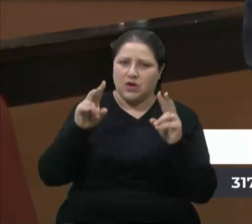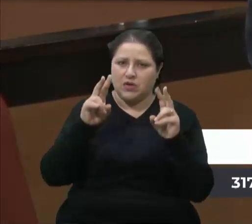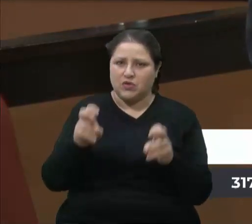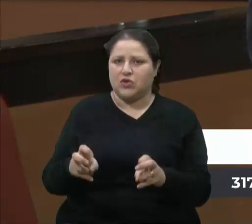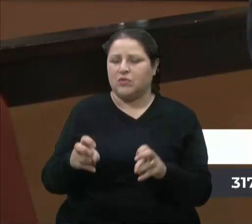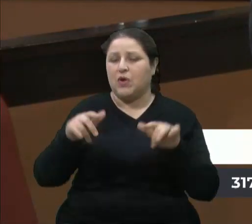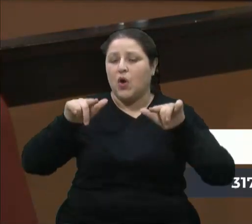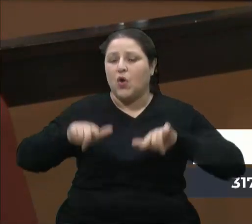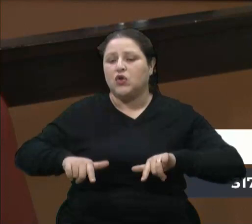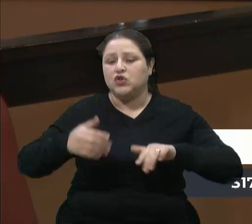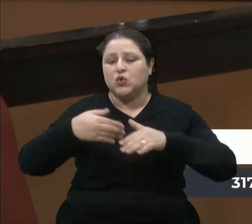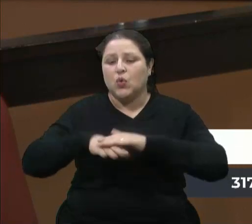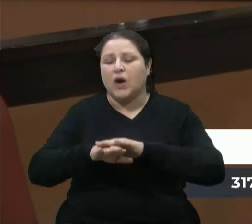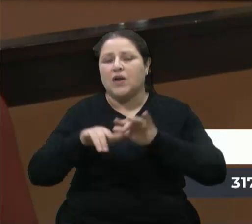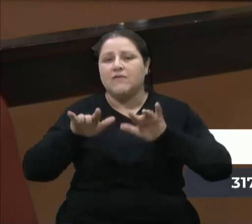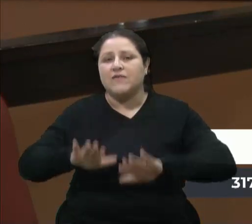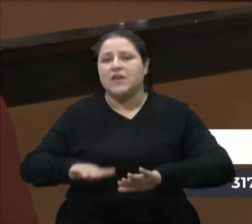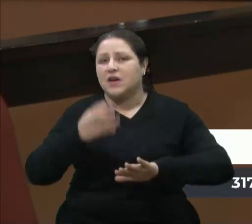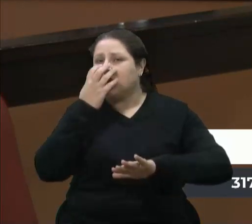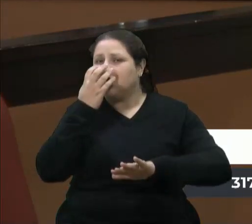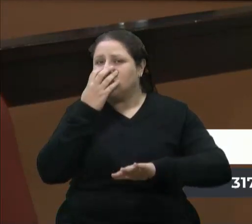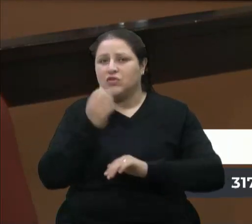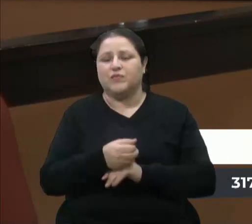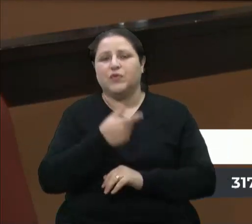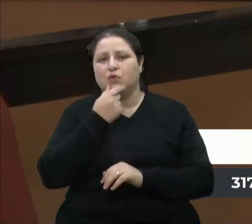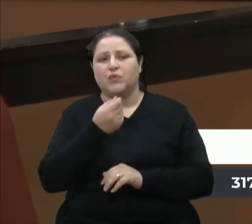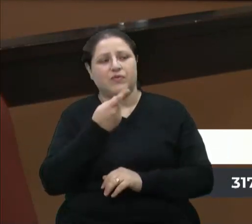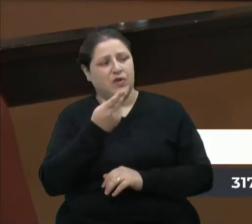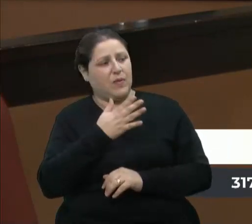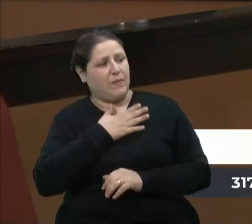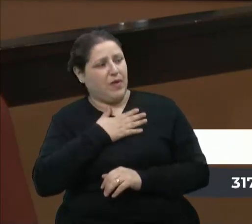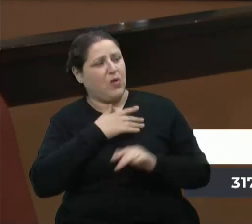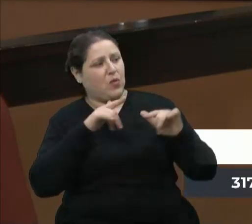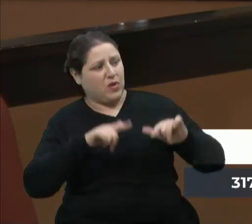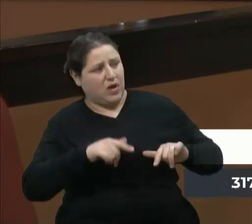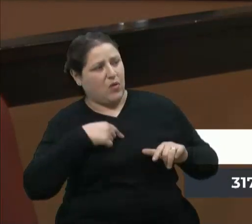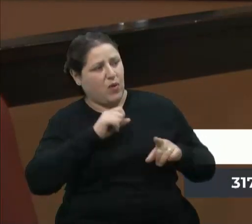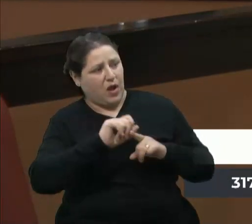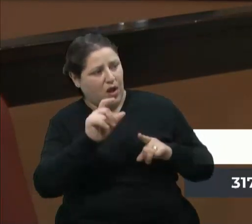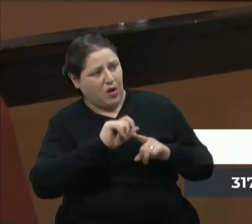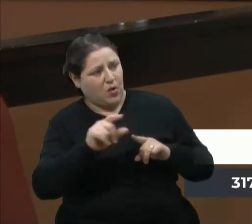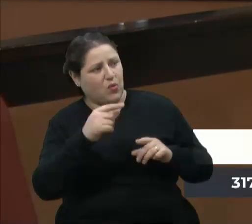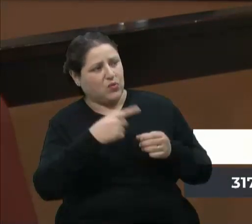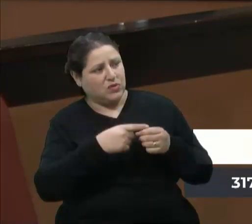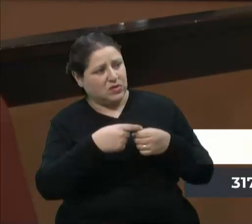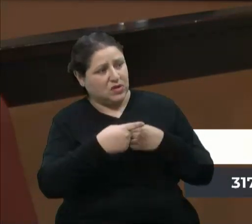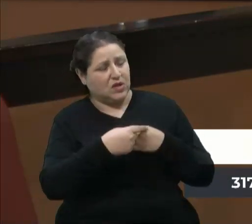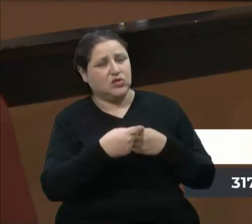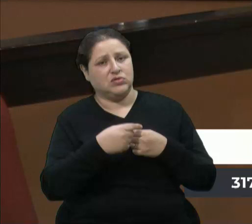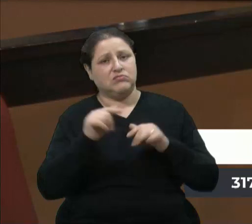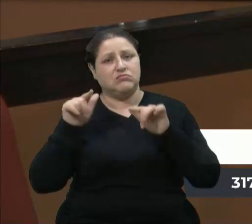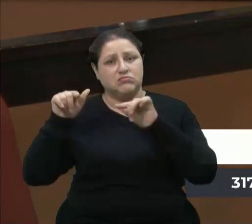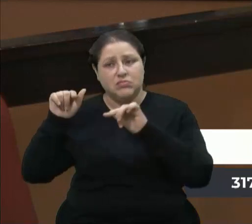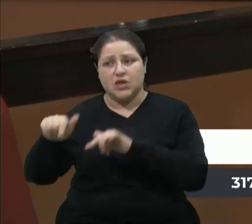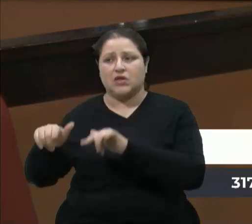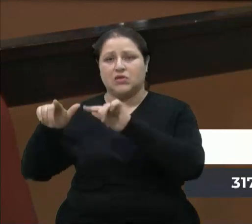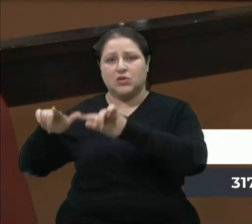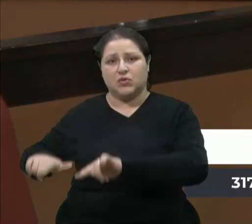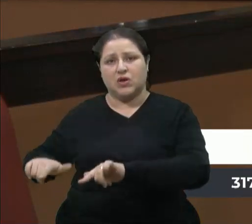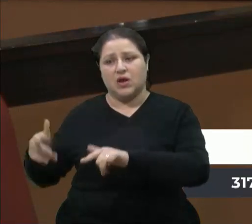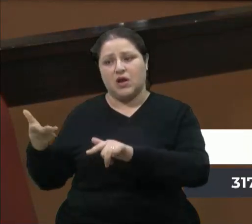do Canil. E o cidadão disse, eu tenho um local, eu alugo para o município. E foi este local que está lá